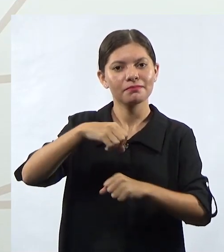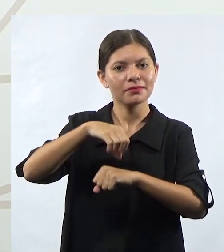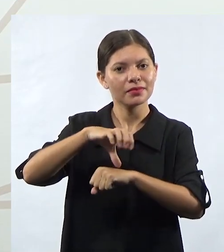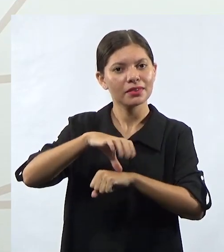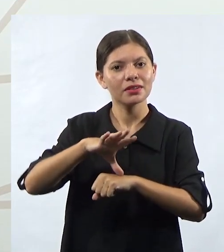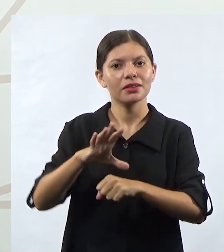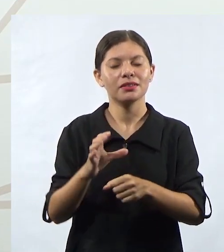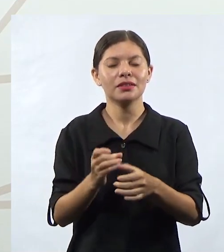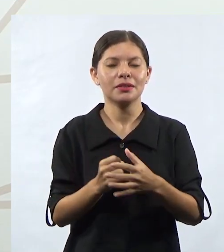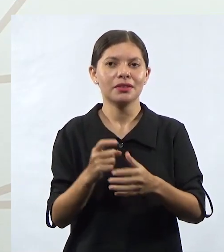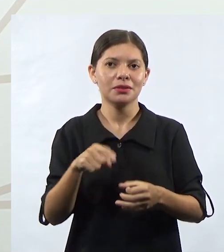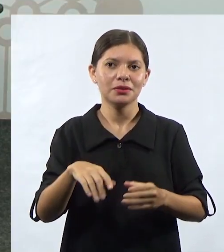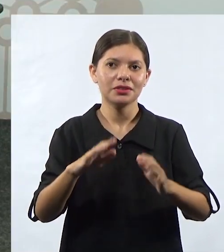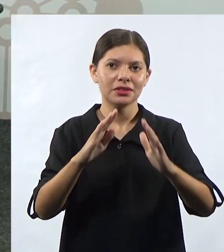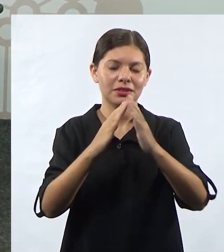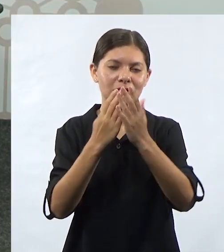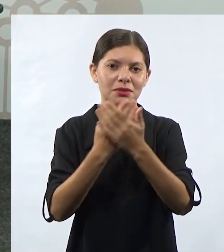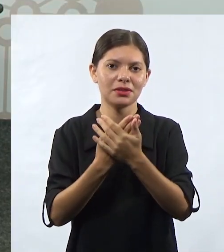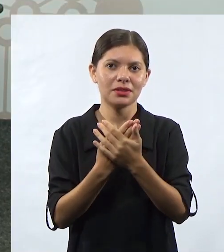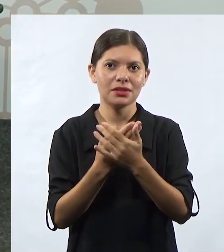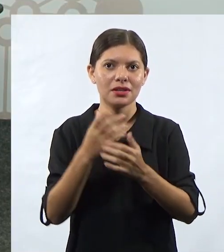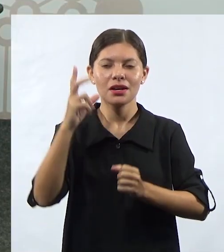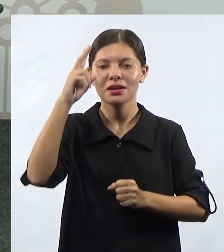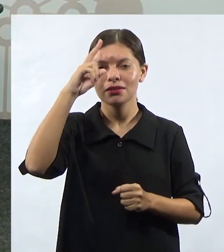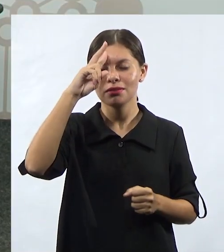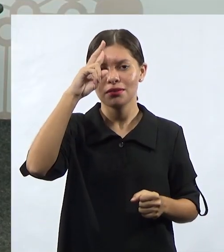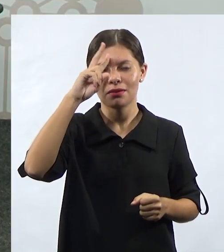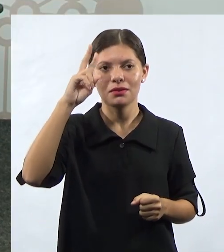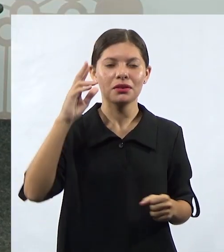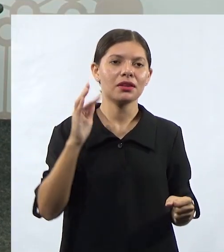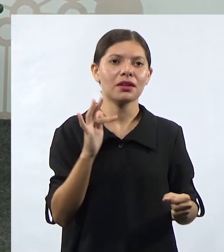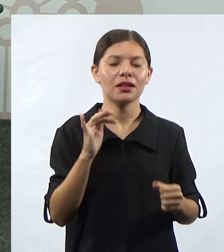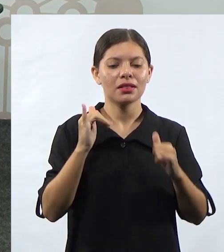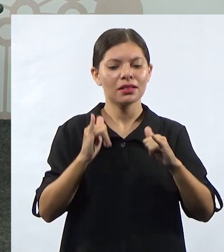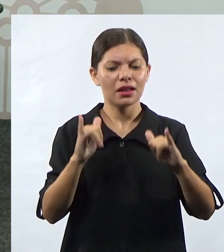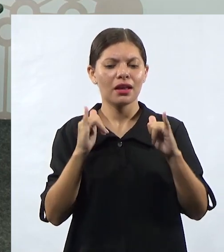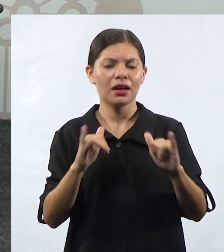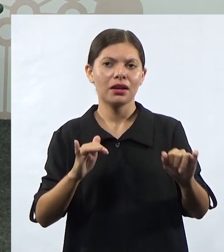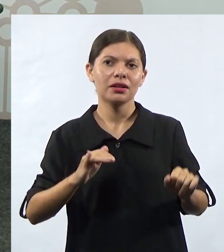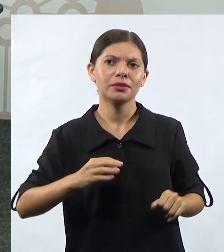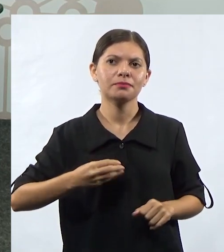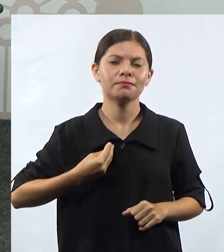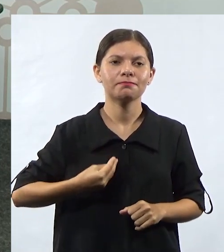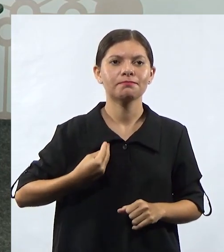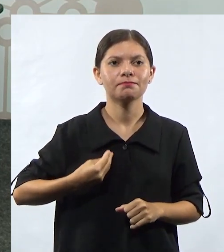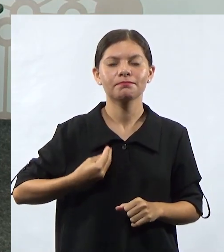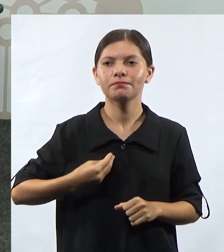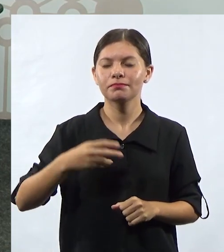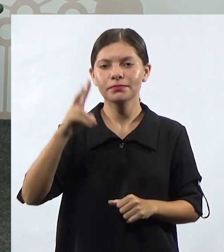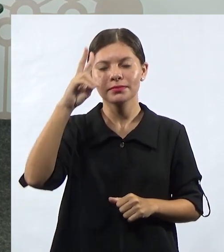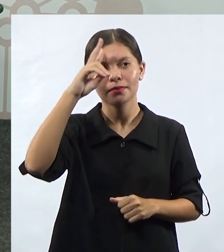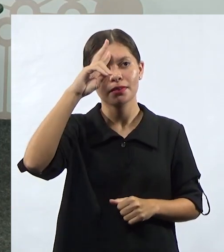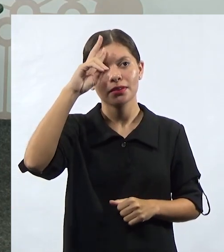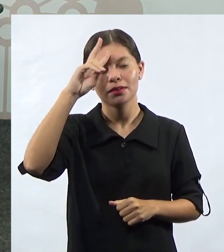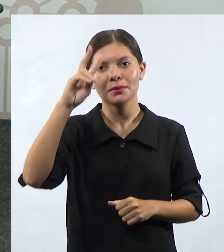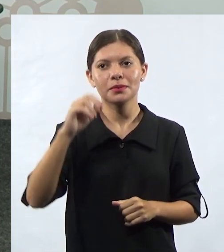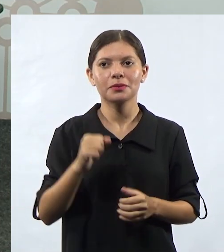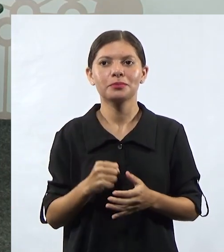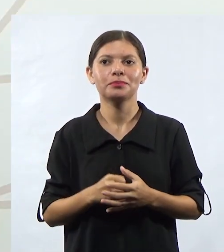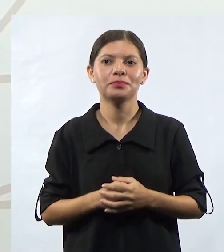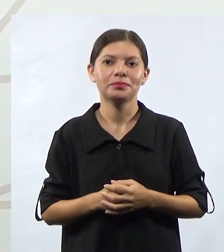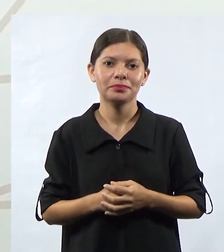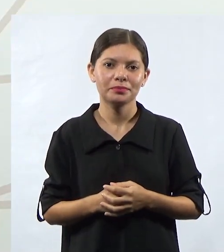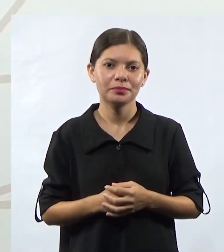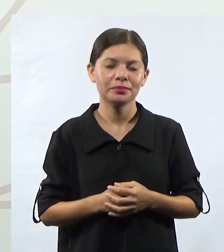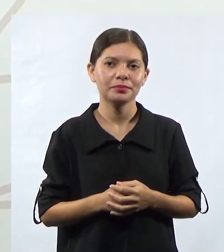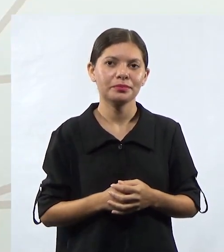escola, acredito eu, que vai contar também a história de vida de algumas pessoas. E né? A história de vida dessas pessoas vai compor a história da escola. E isso